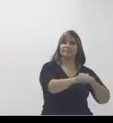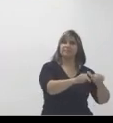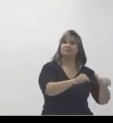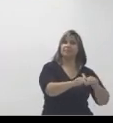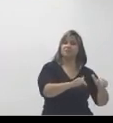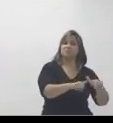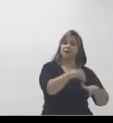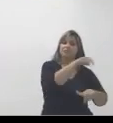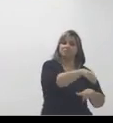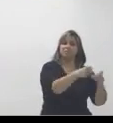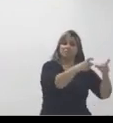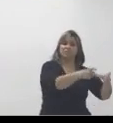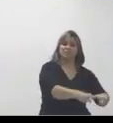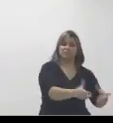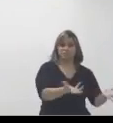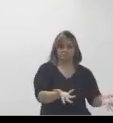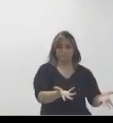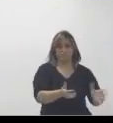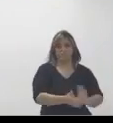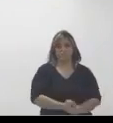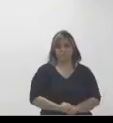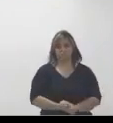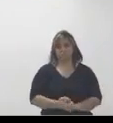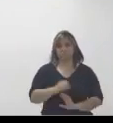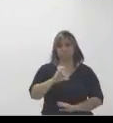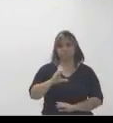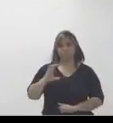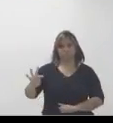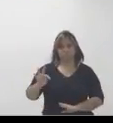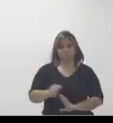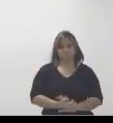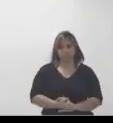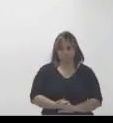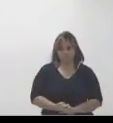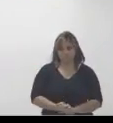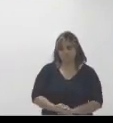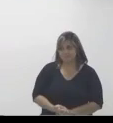força de trabalho num espaço de uma comunidade terapêutica